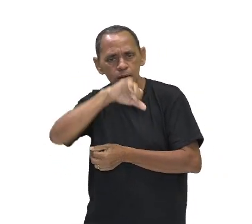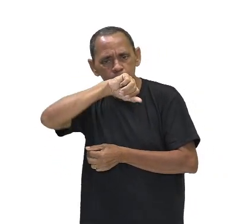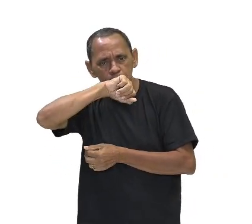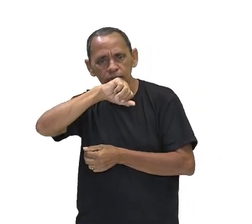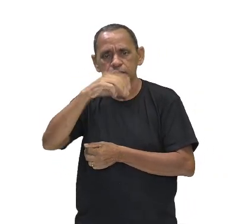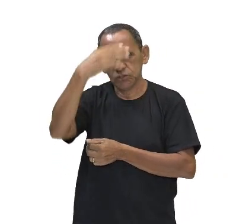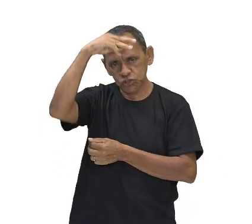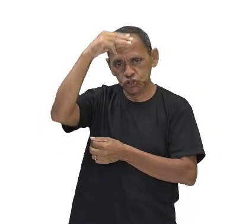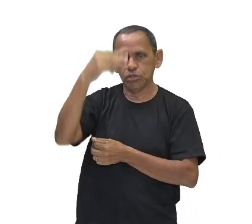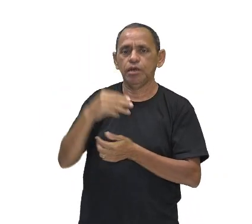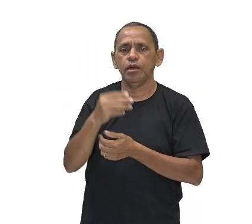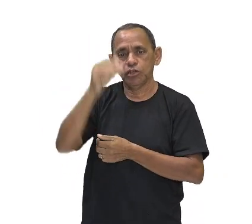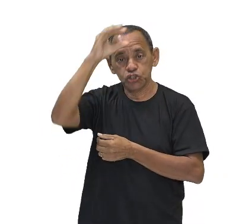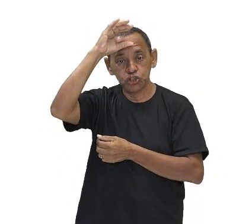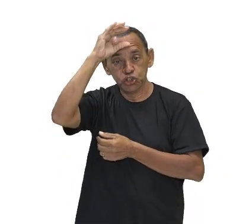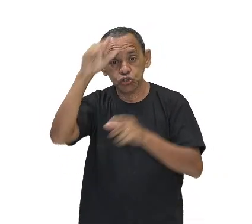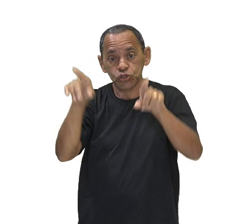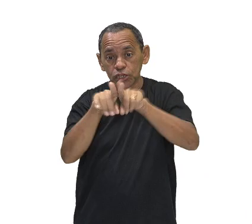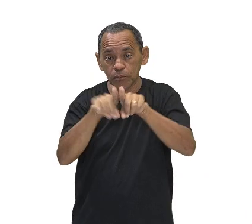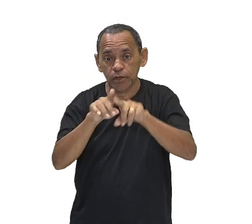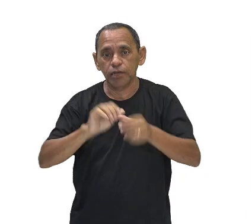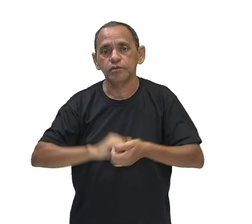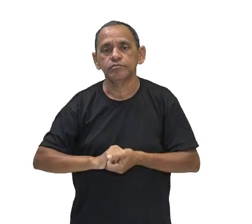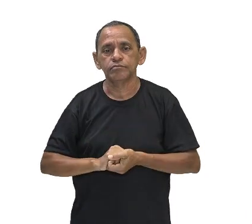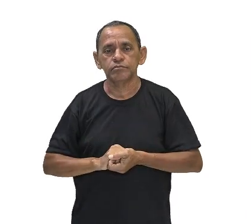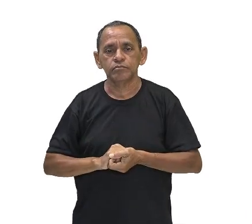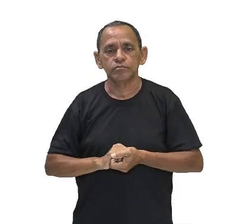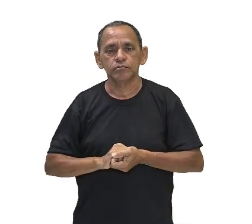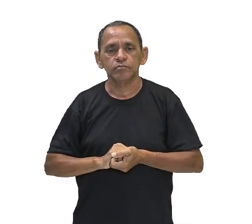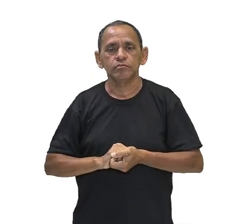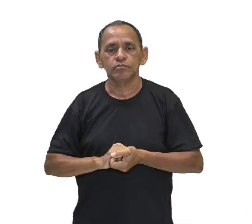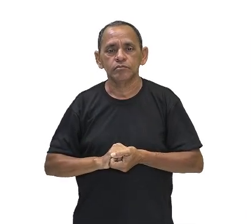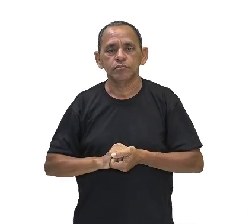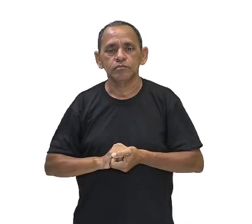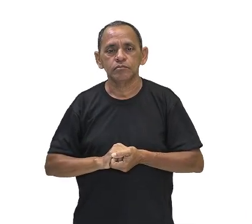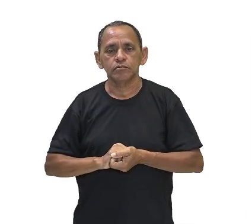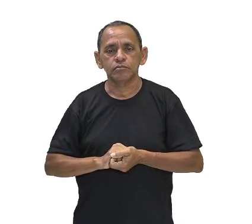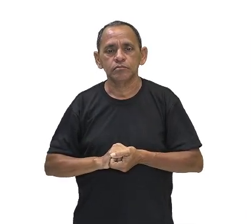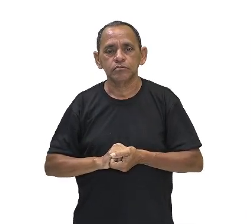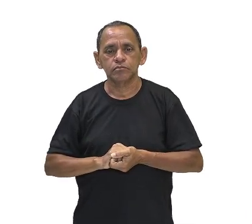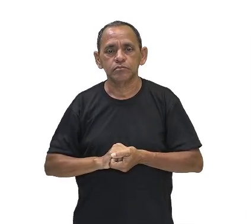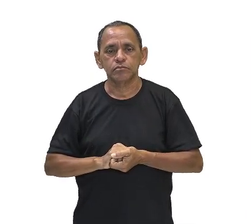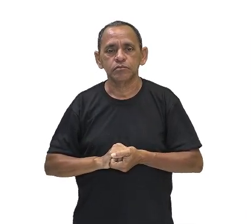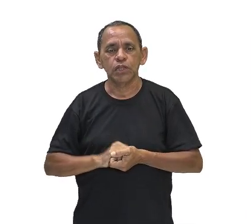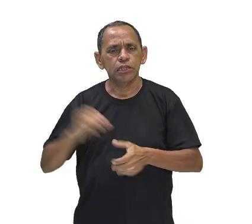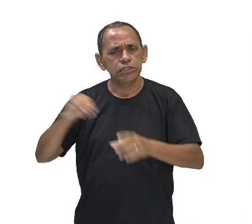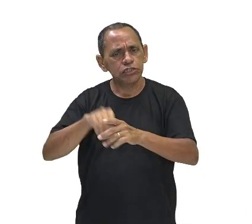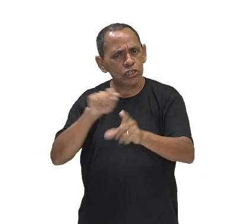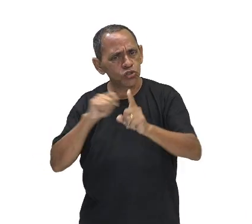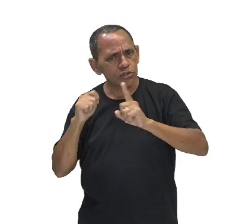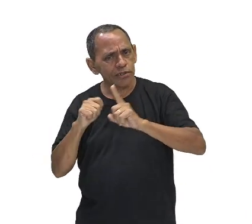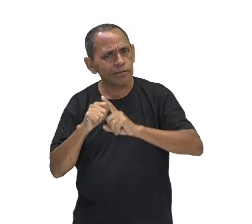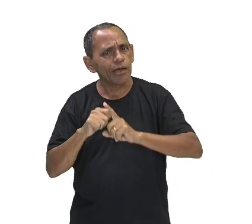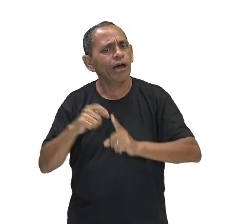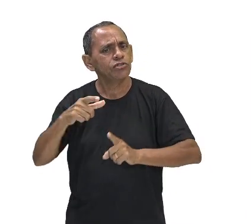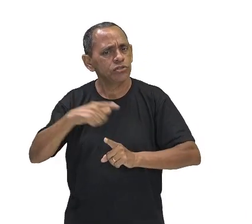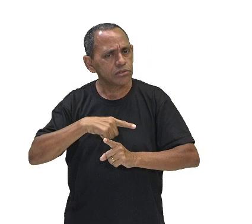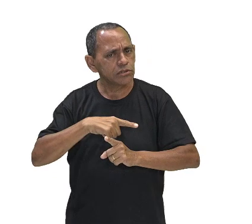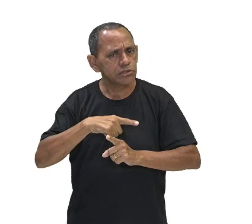bem, o meu pai, a minha mãe, né? Biologicamente é fácil dizer, mas na sociedade existe